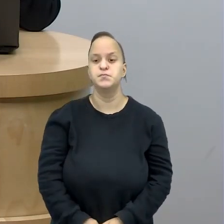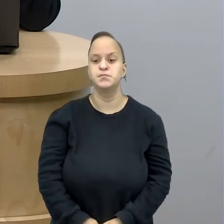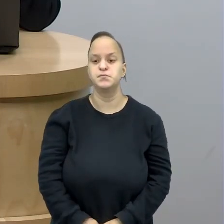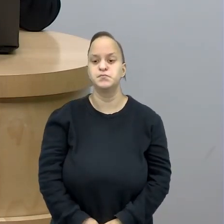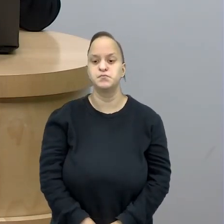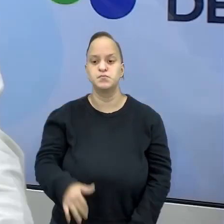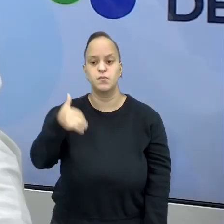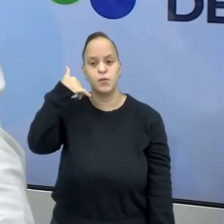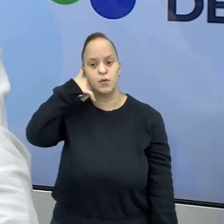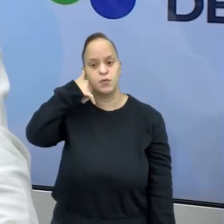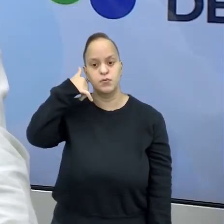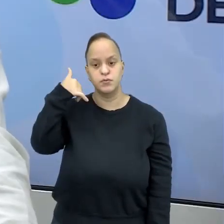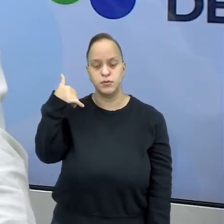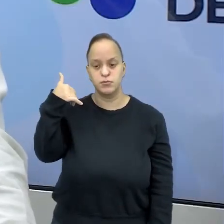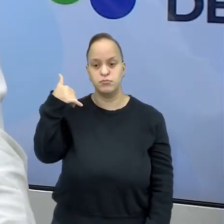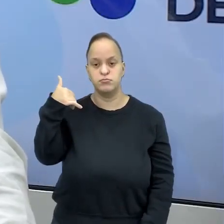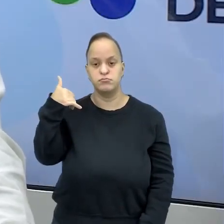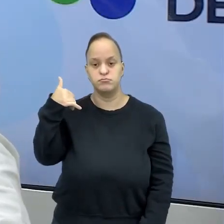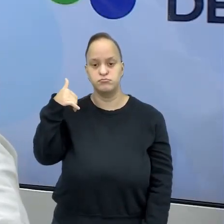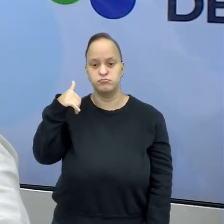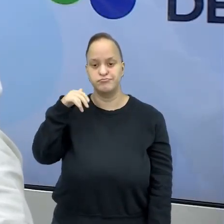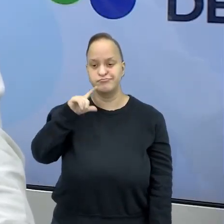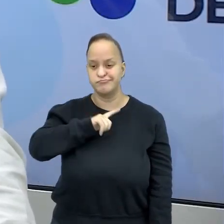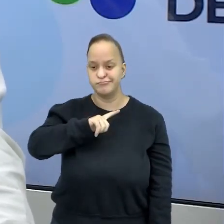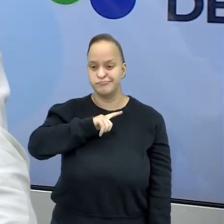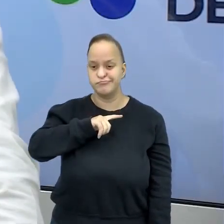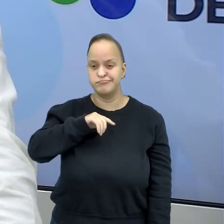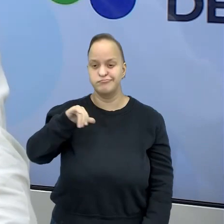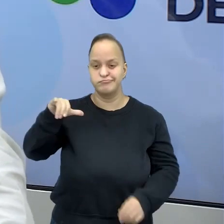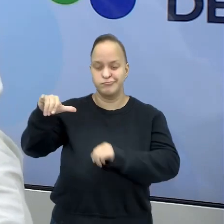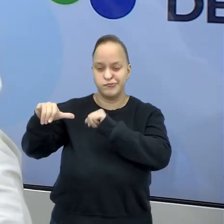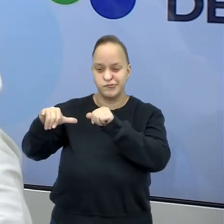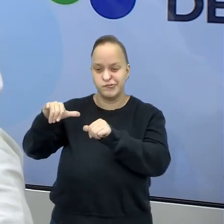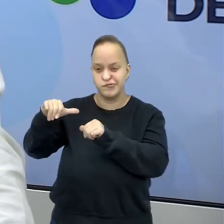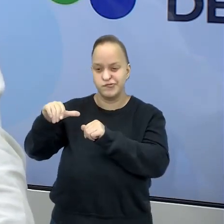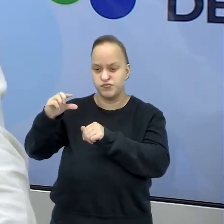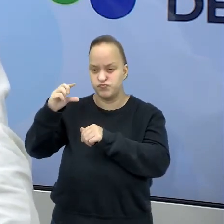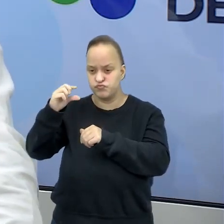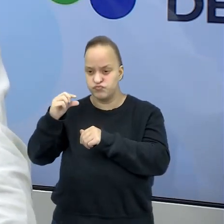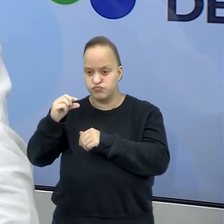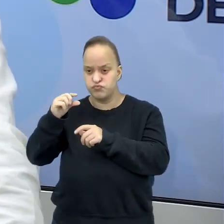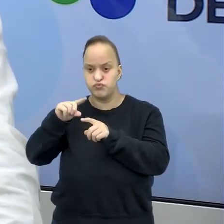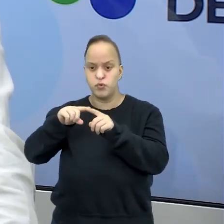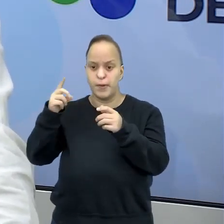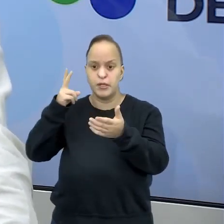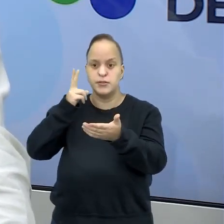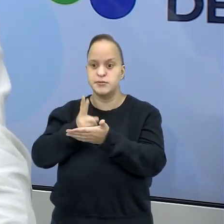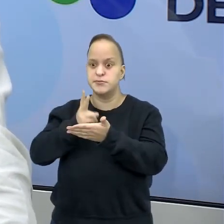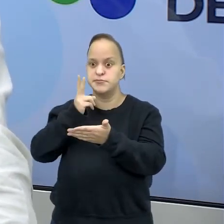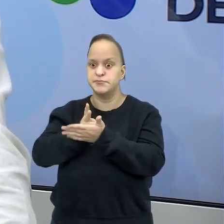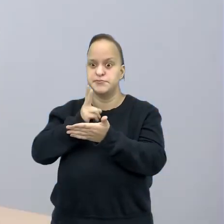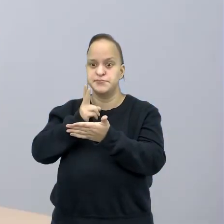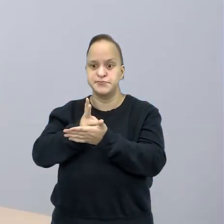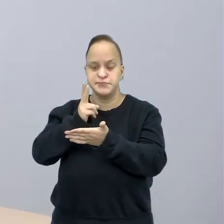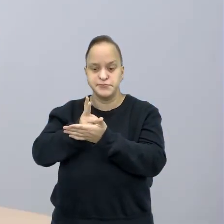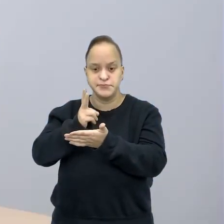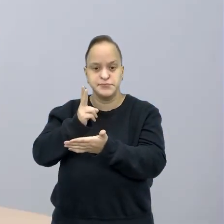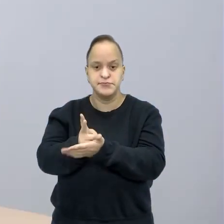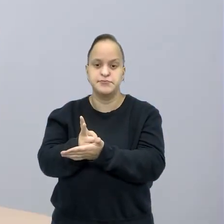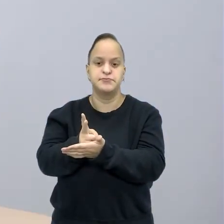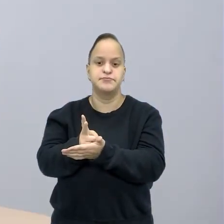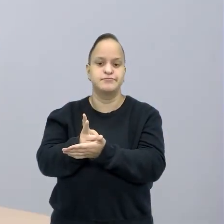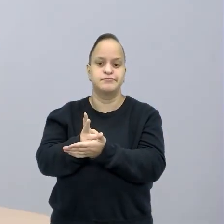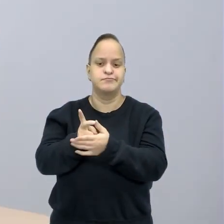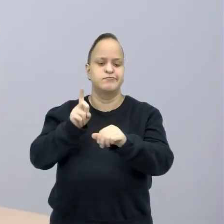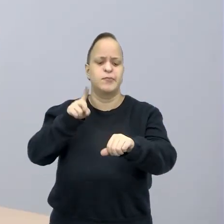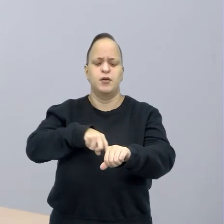e os celulares, ele emite uma frequência radioativa baixa, né? Mas, porém, constante, né? Exatamente. E você usa por longos